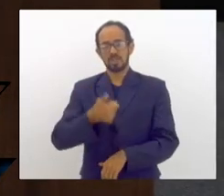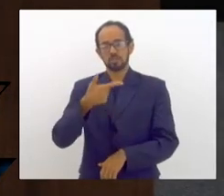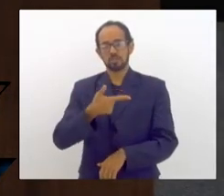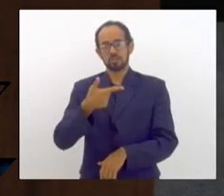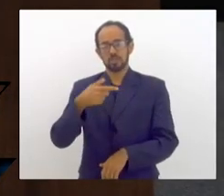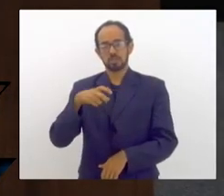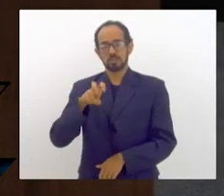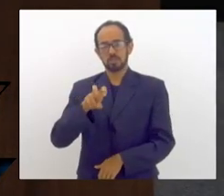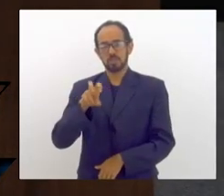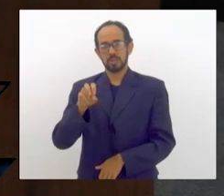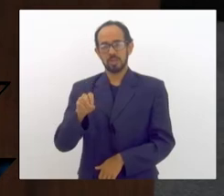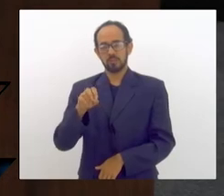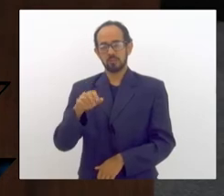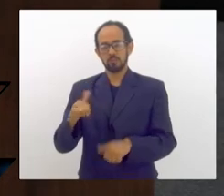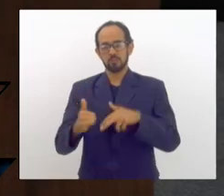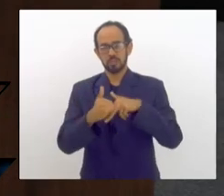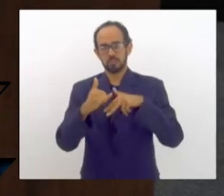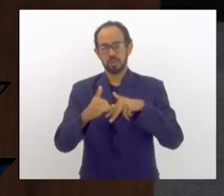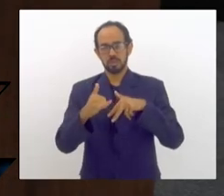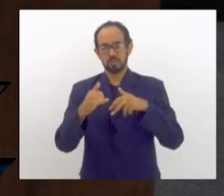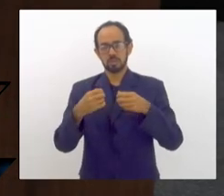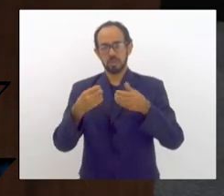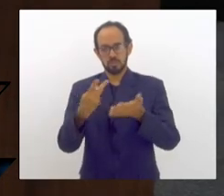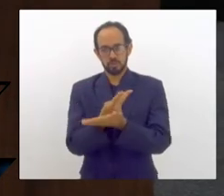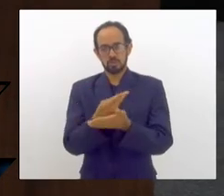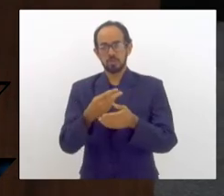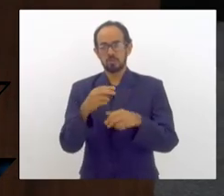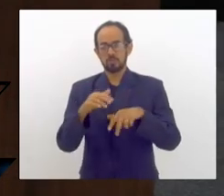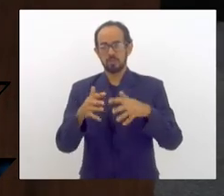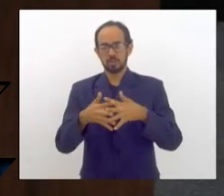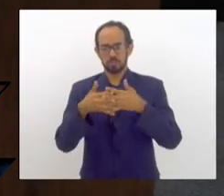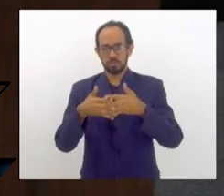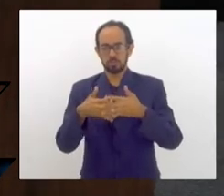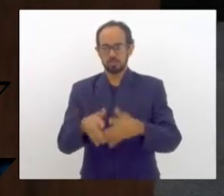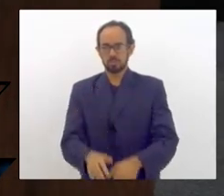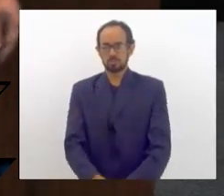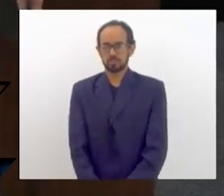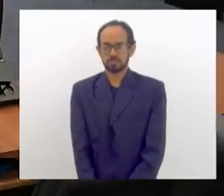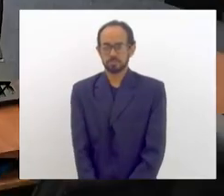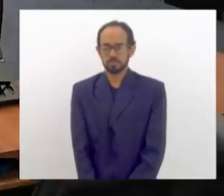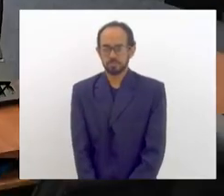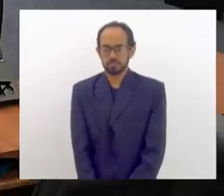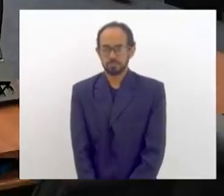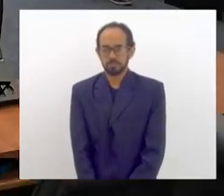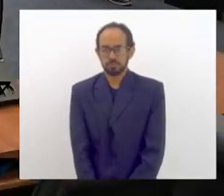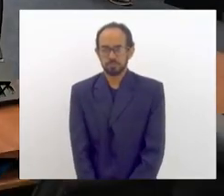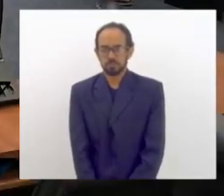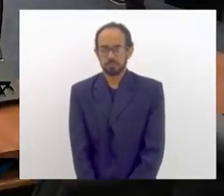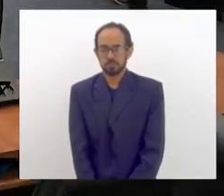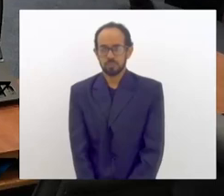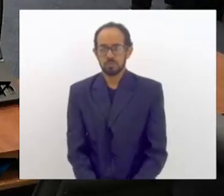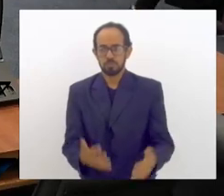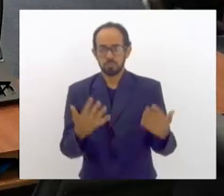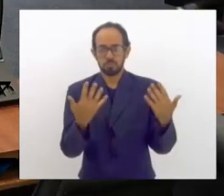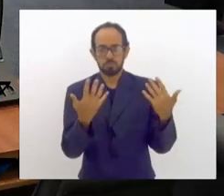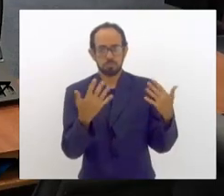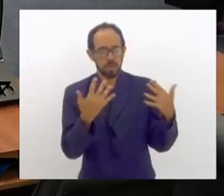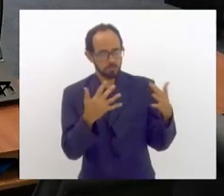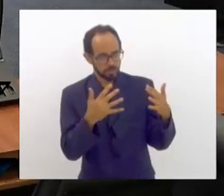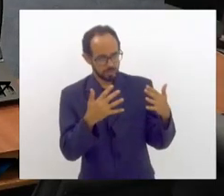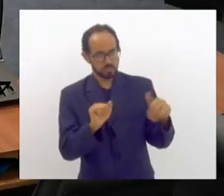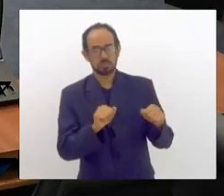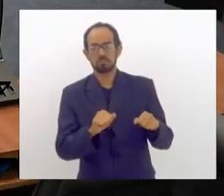vítimas da tragédia em minha cidade. Tá bom? Tá, parabéns, Will. Parabéns pelo modo